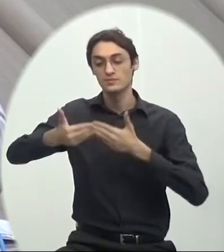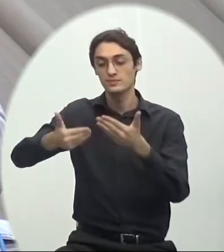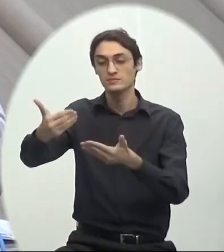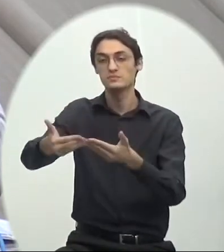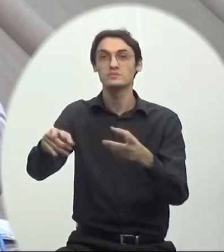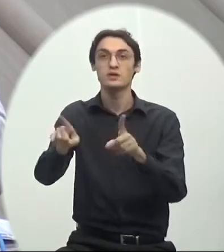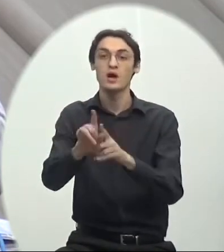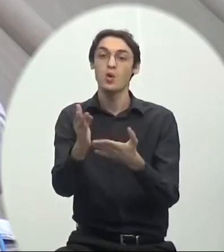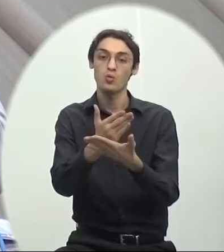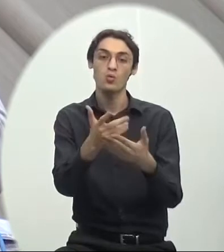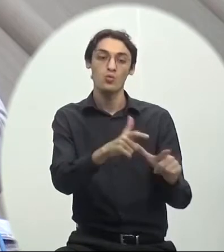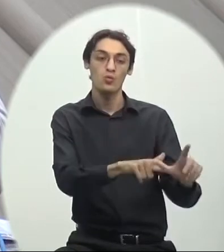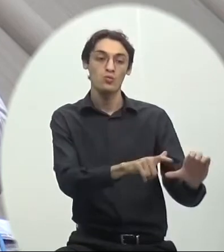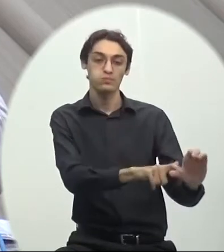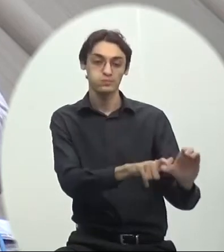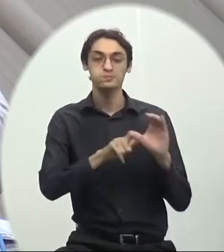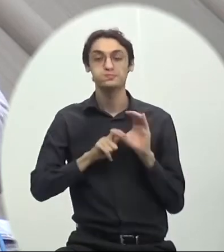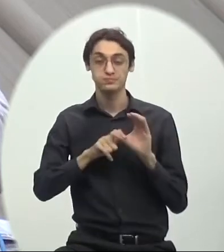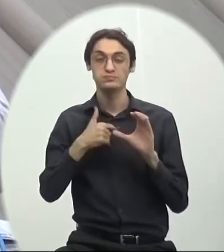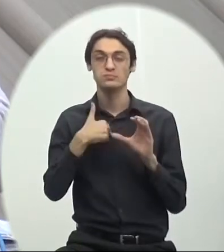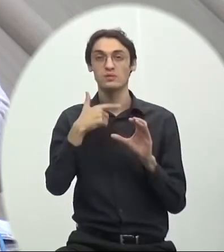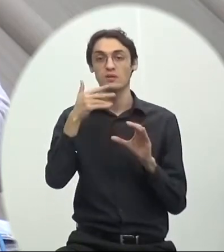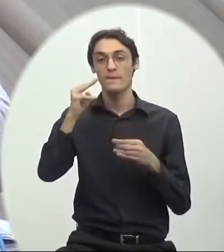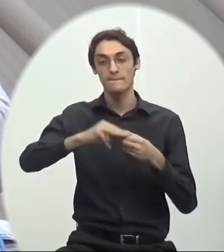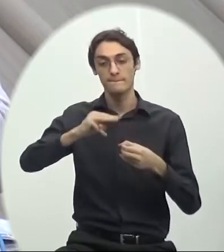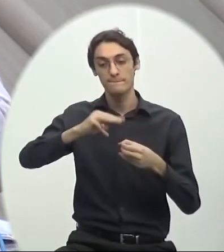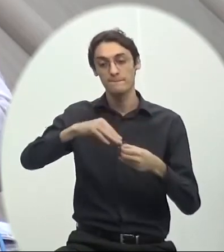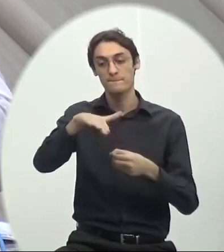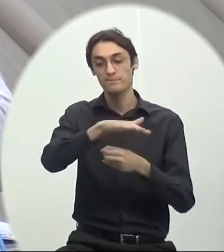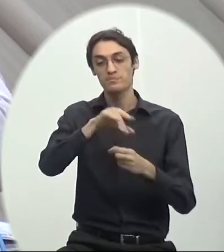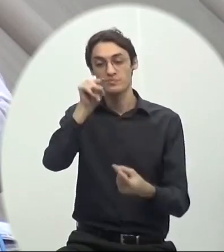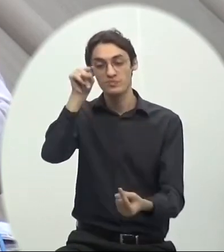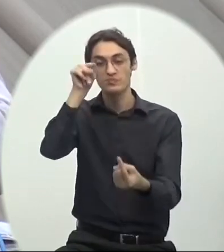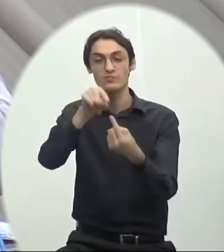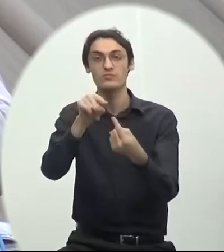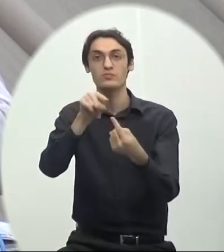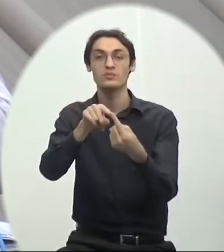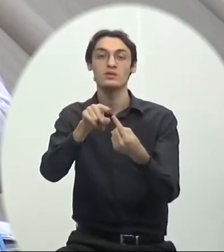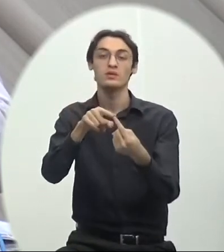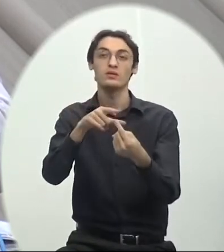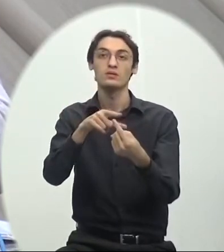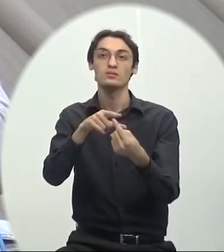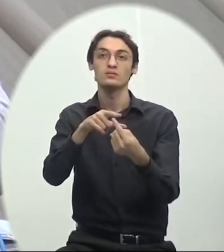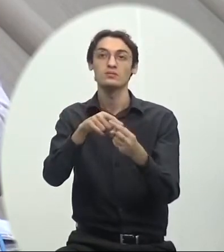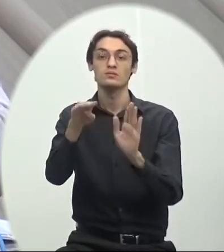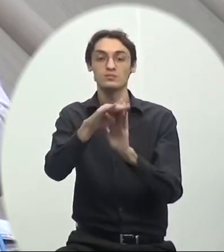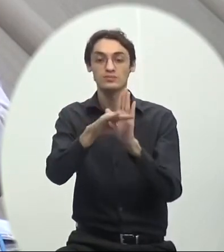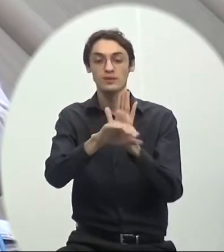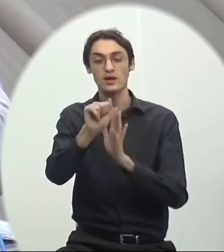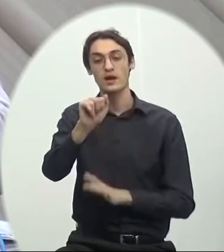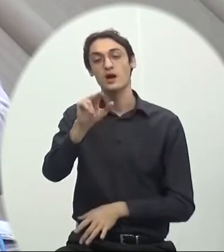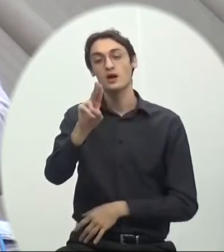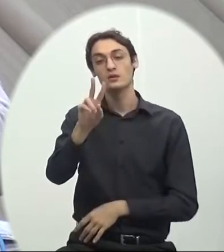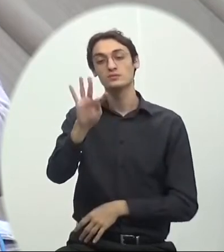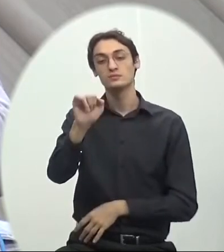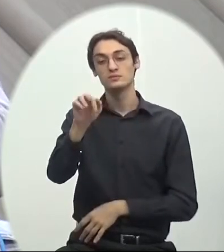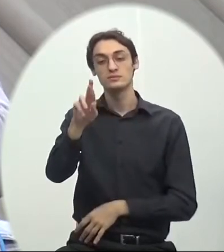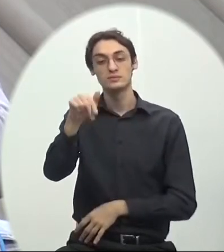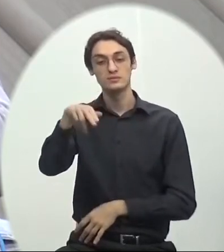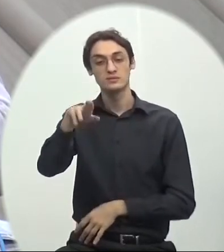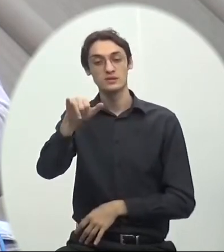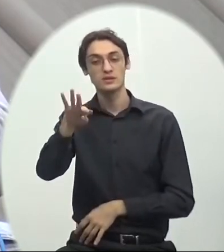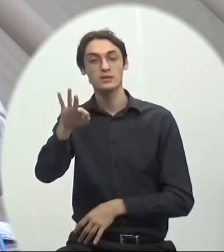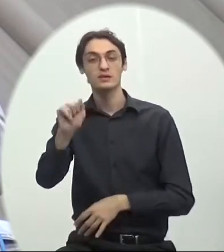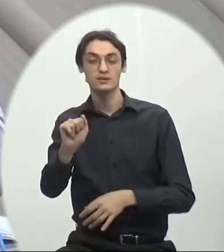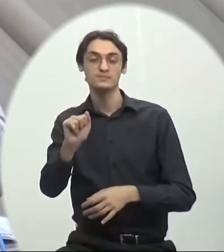e terceirizados do âmbito da administração pública municipal direta, autárquica e fundacional do município de